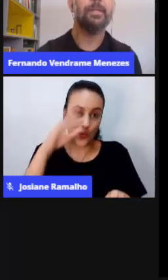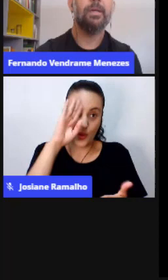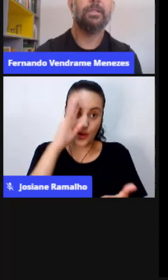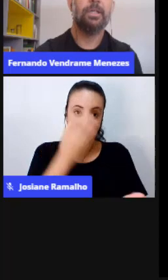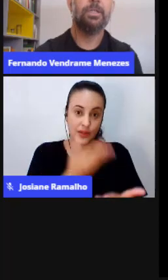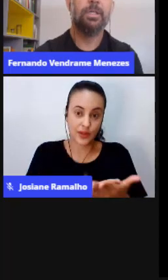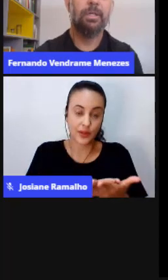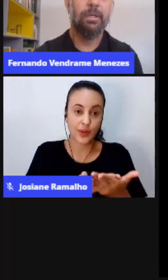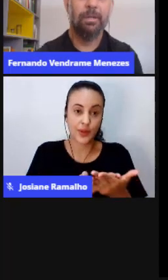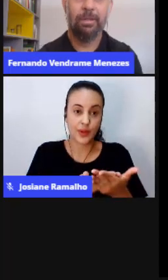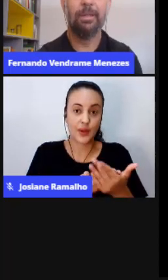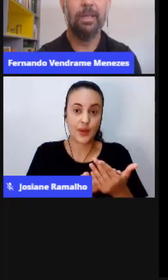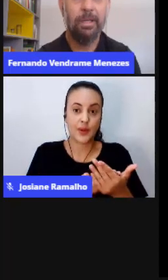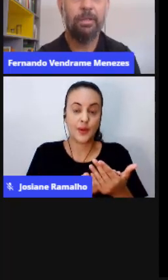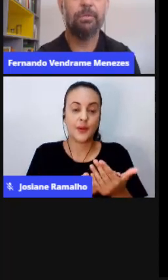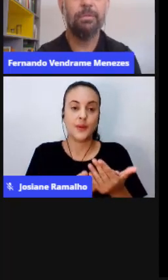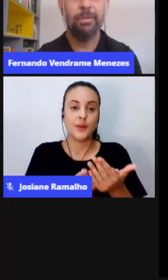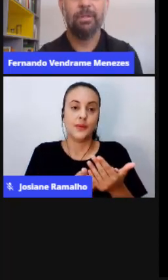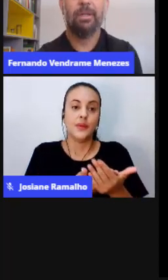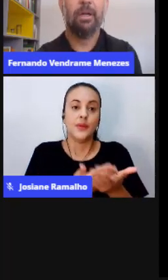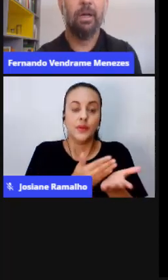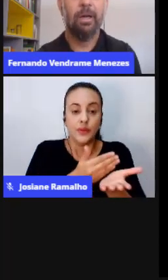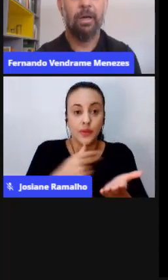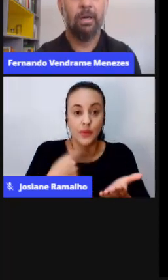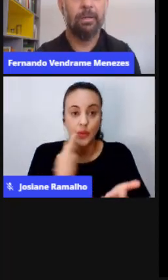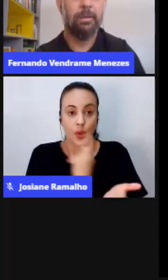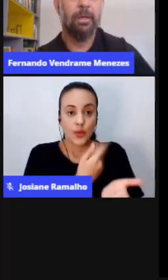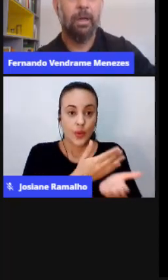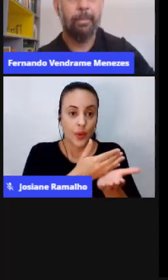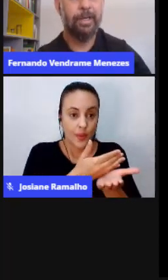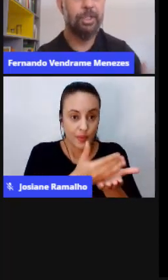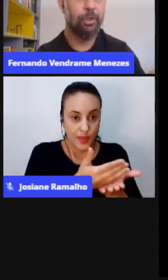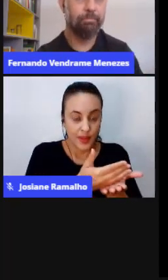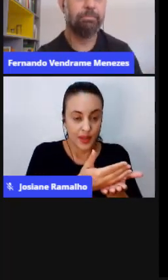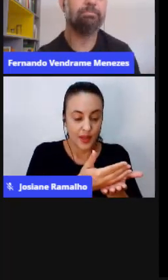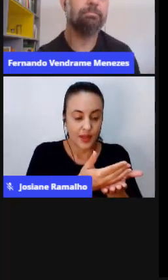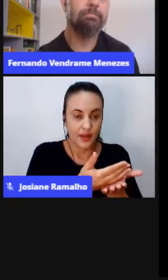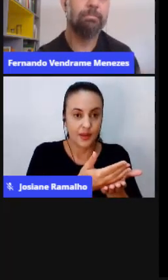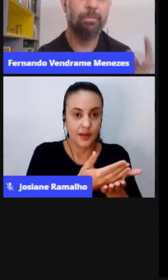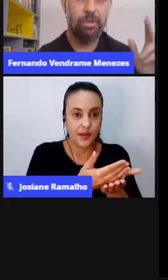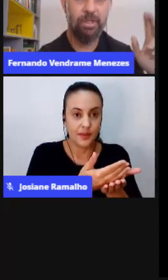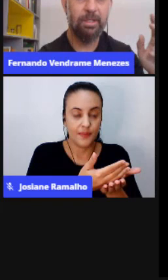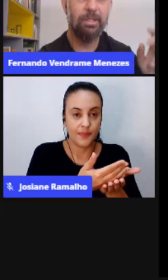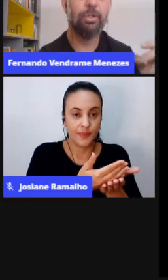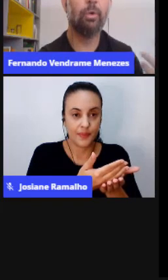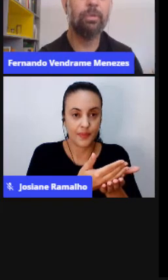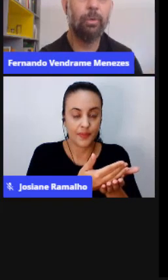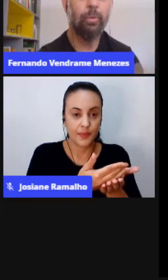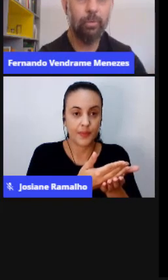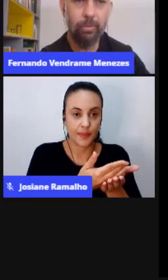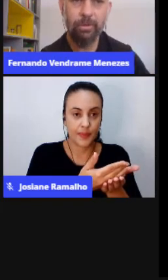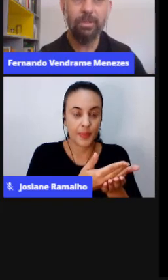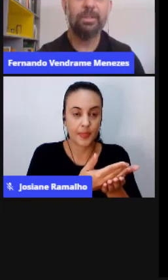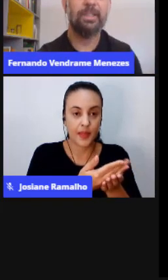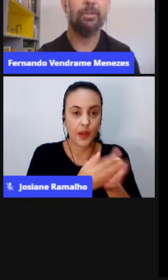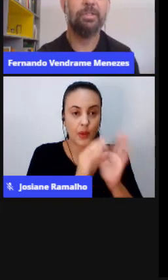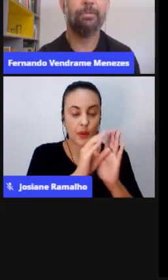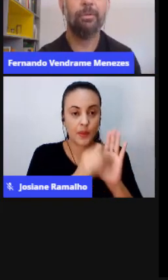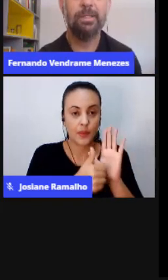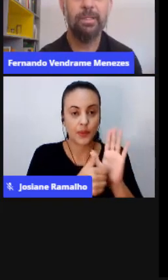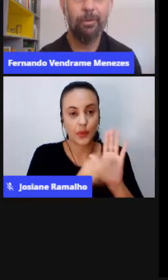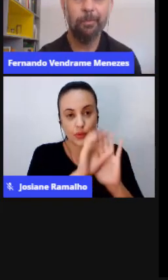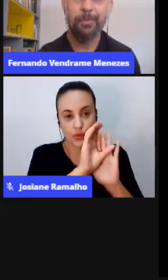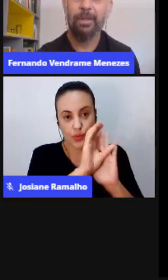nisso, a gente dá início à parte de, vamos dizer assim, de conteúdo da